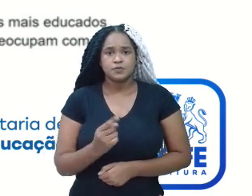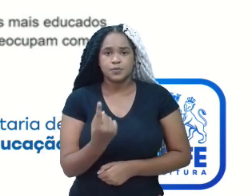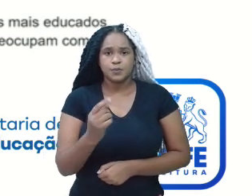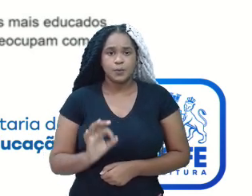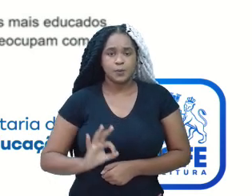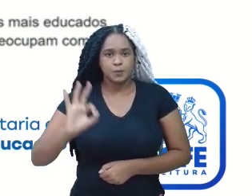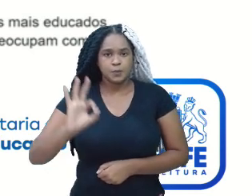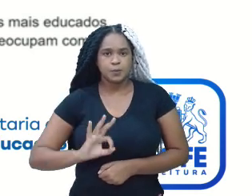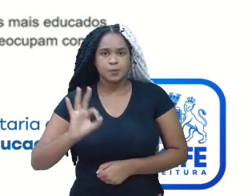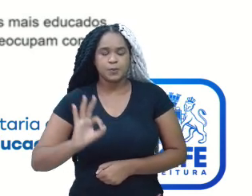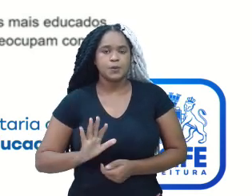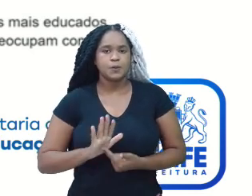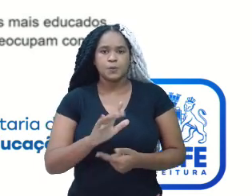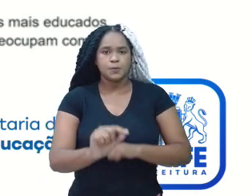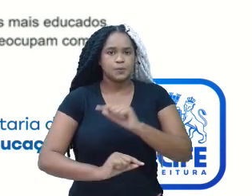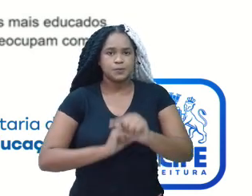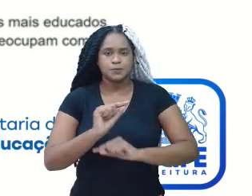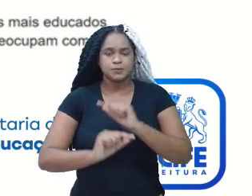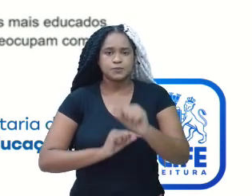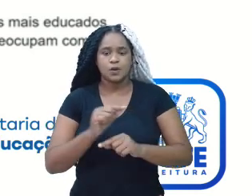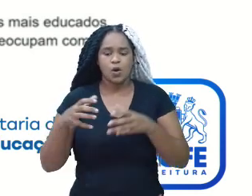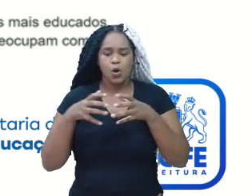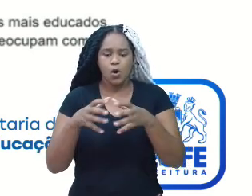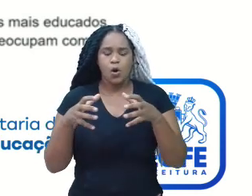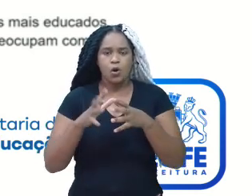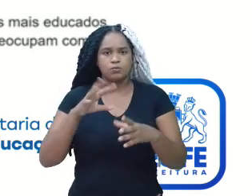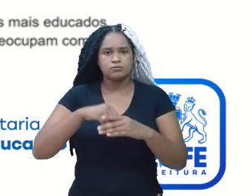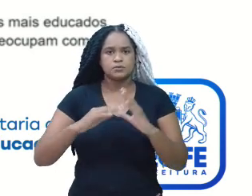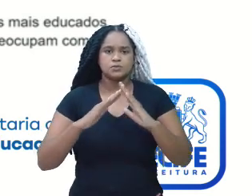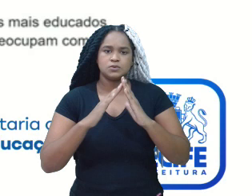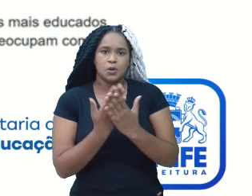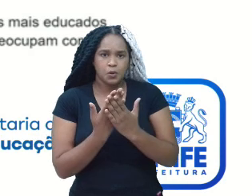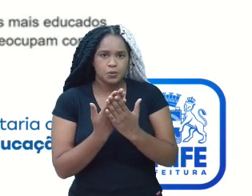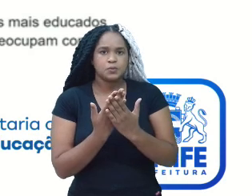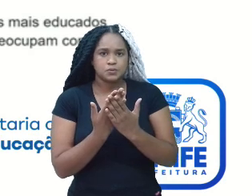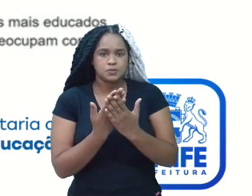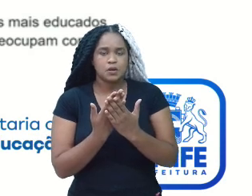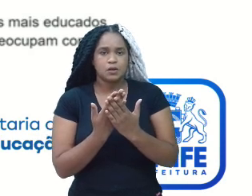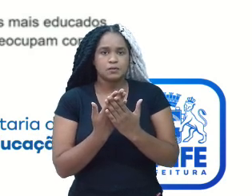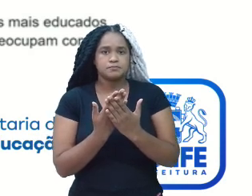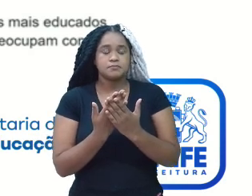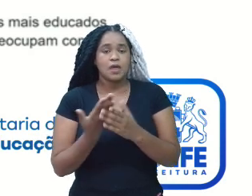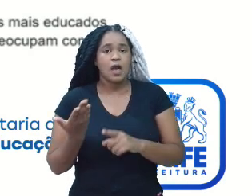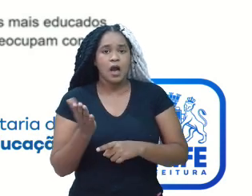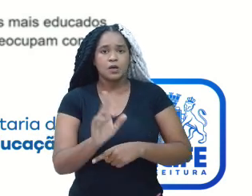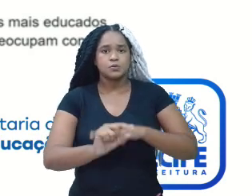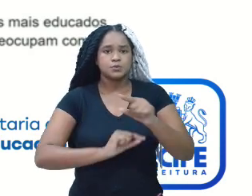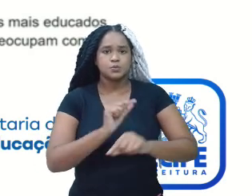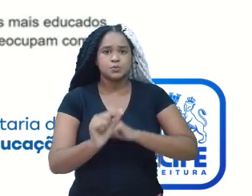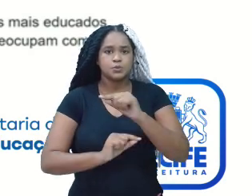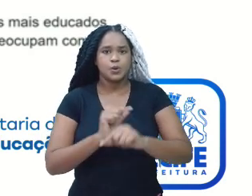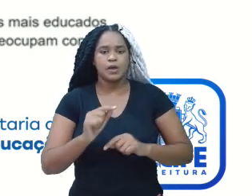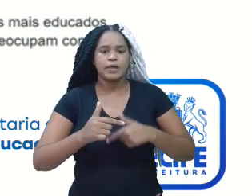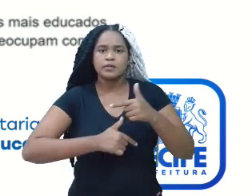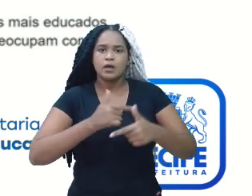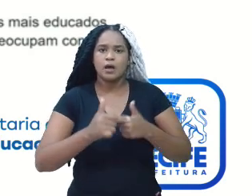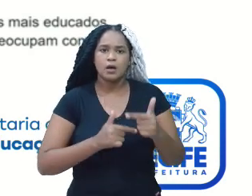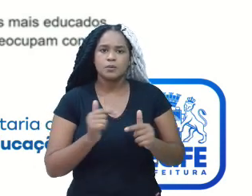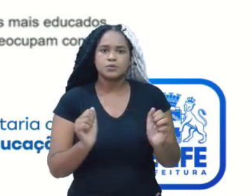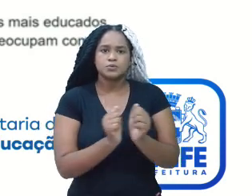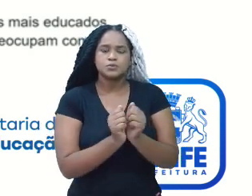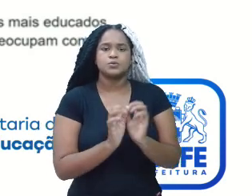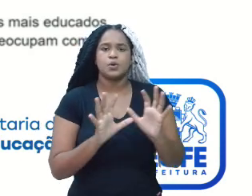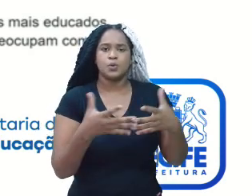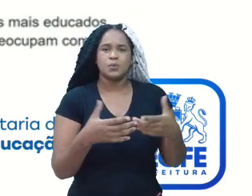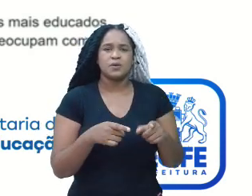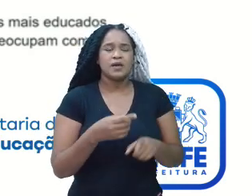18,1% apontaram que o convívio no ambiente escolar comum facilita o trabalho em grupo, evita